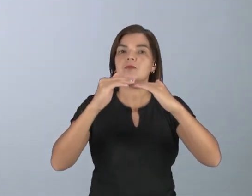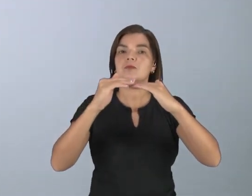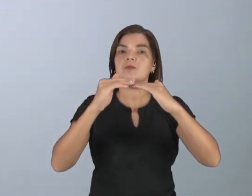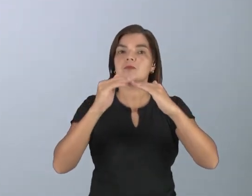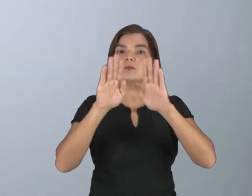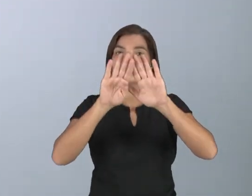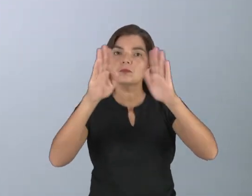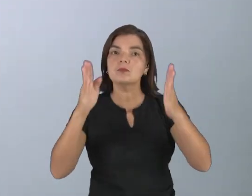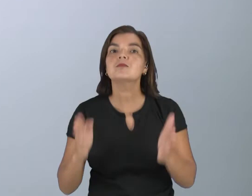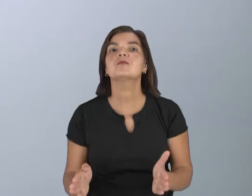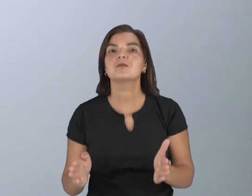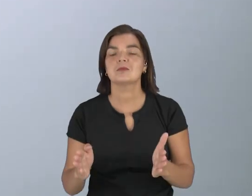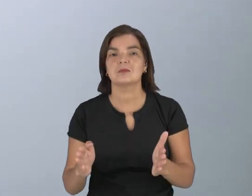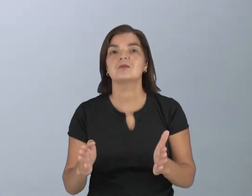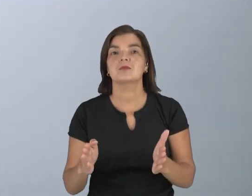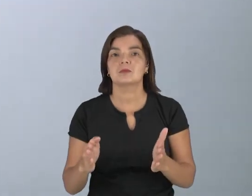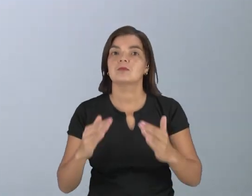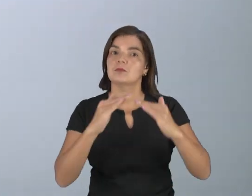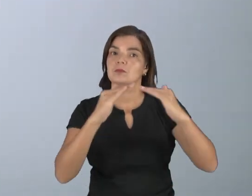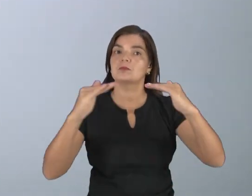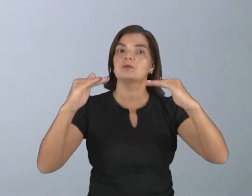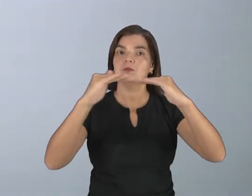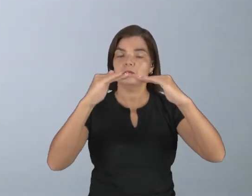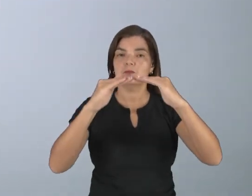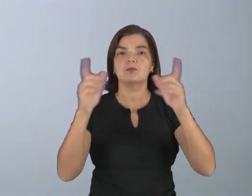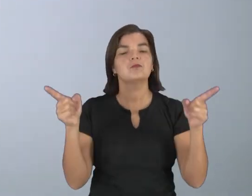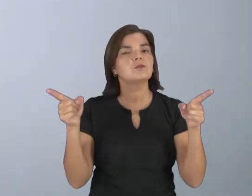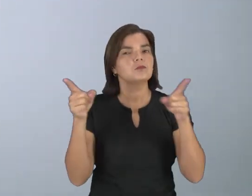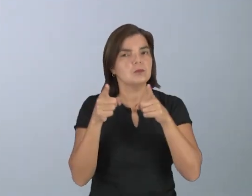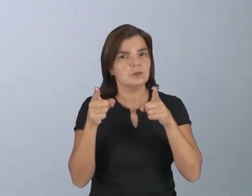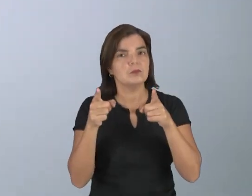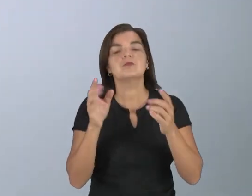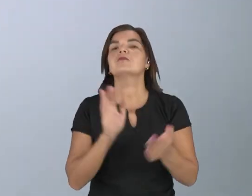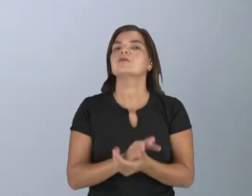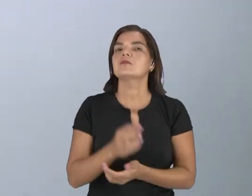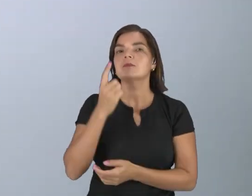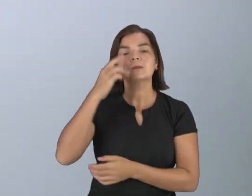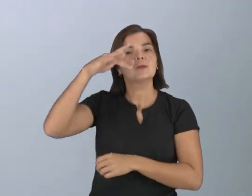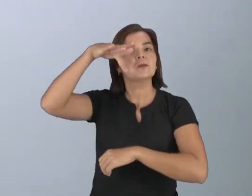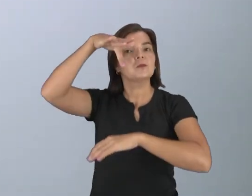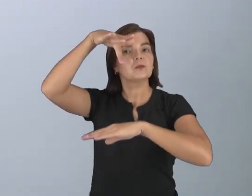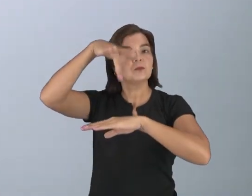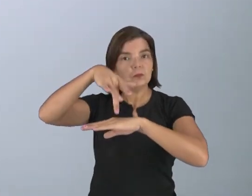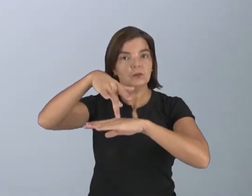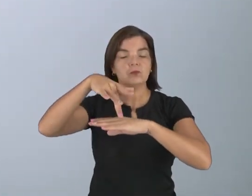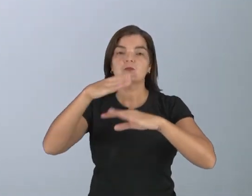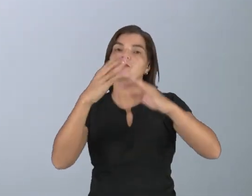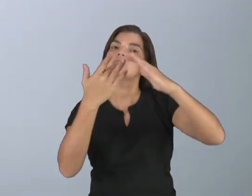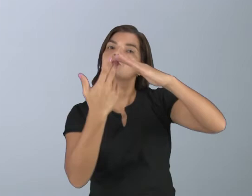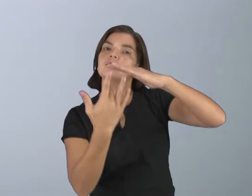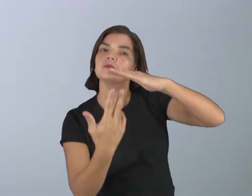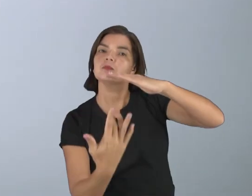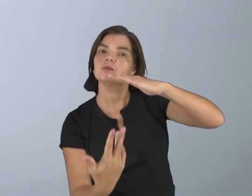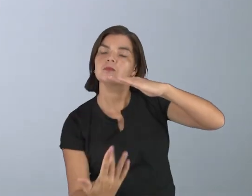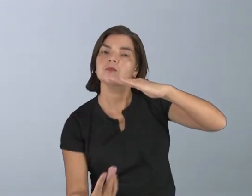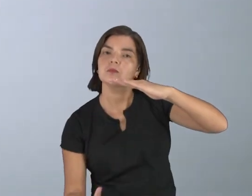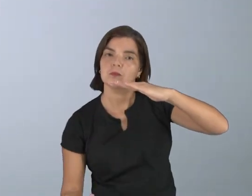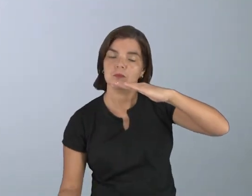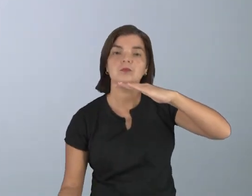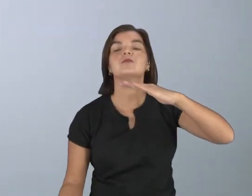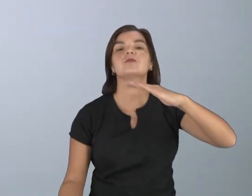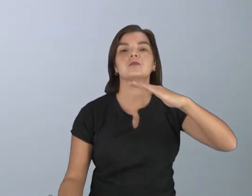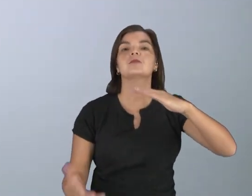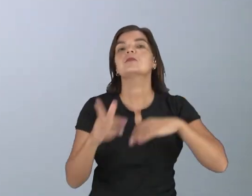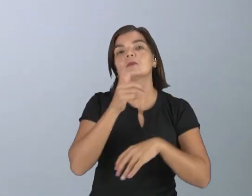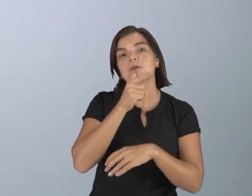ali no vaso. Aquele nível sempre é um nível pequeno, né? E quando você dá a descarga, ele sai parte dessa